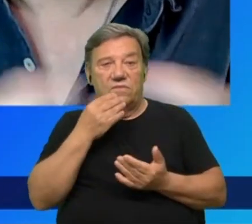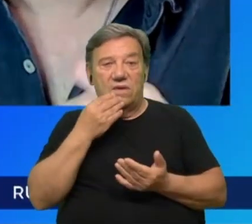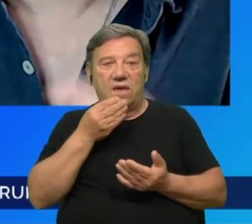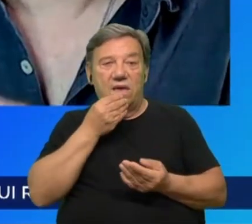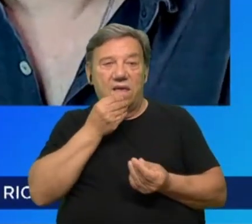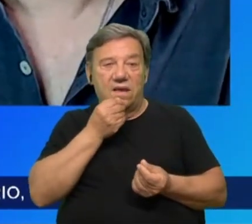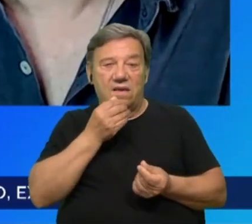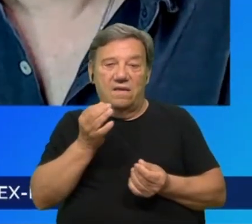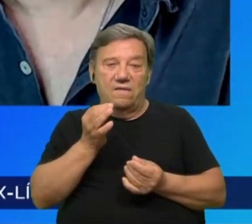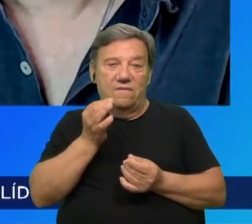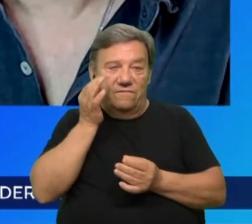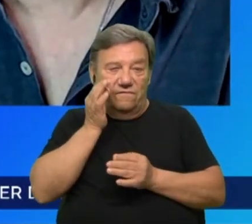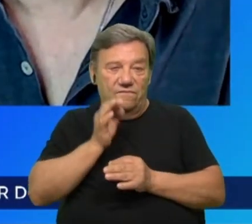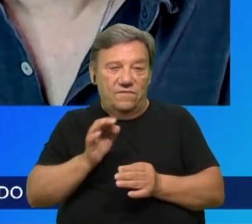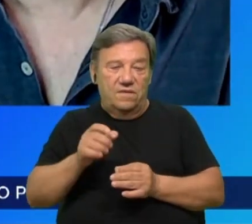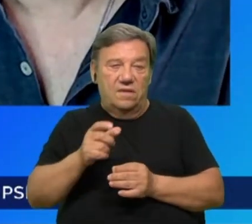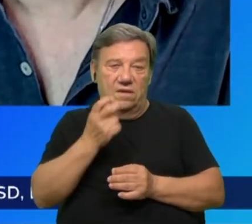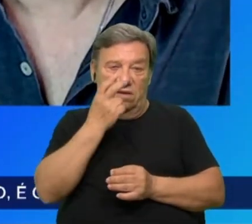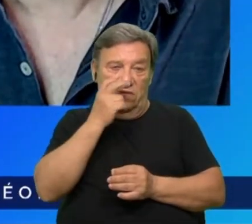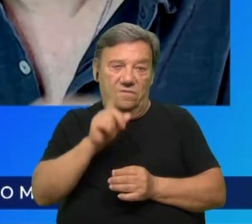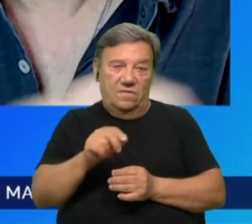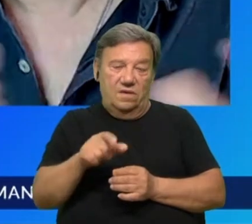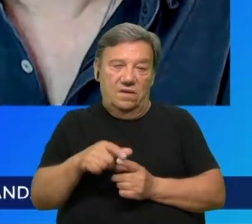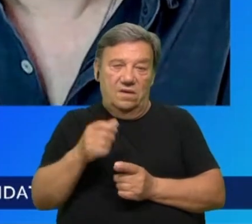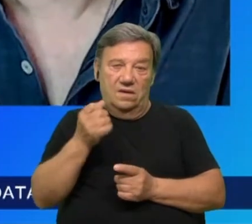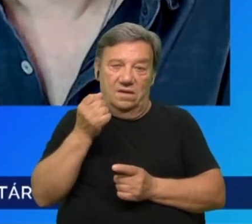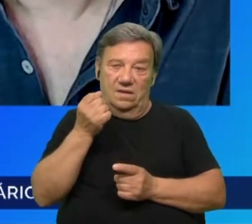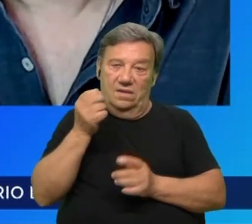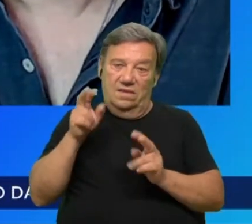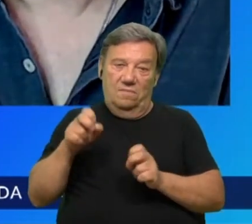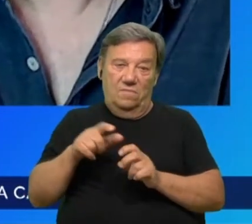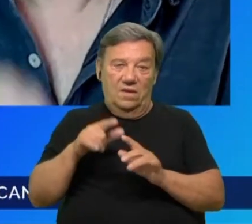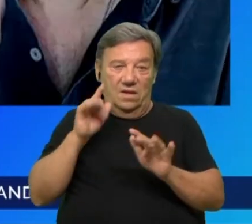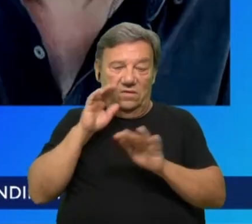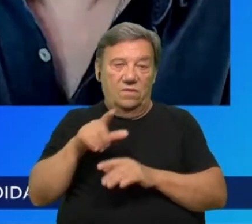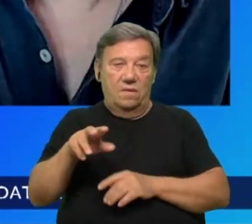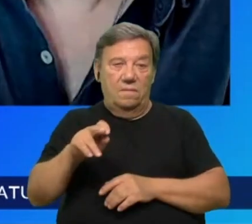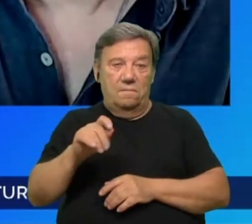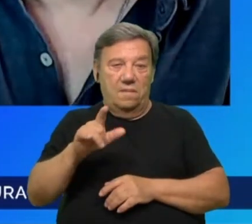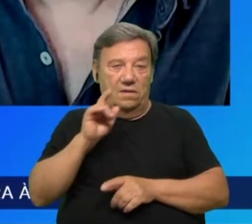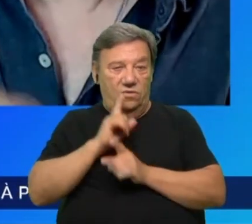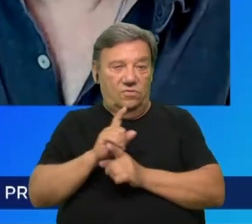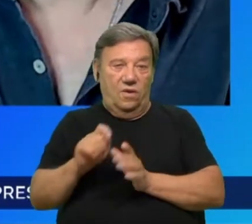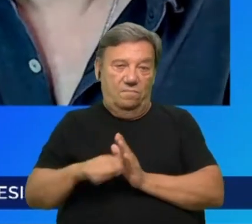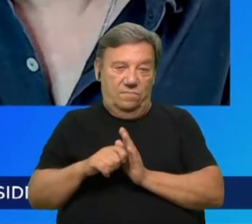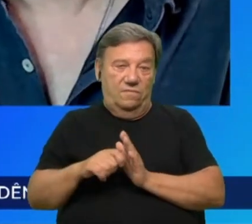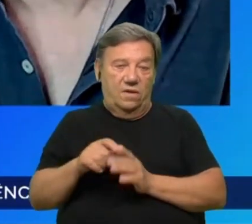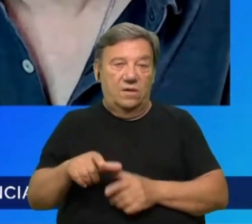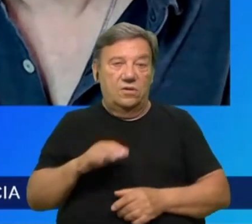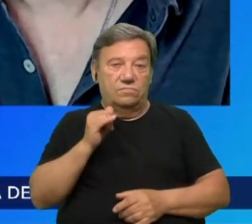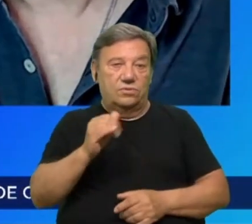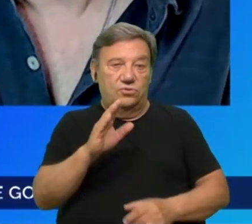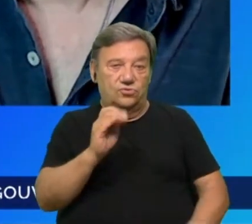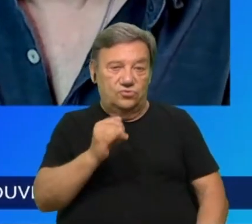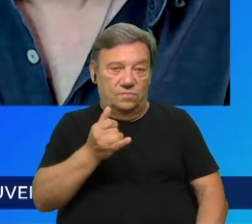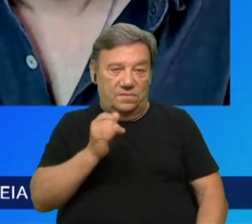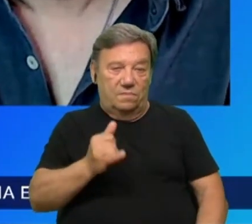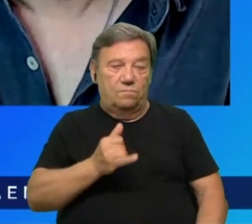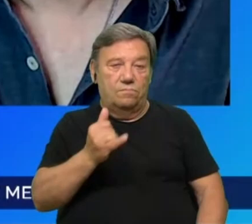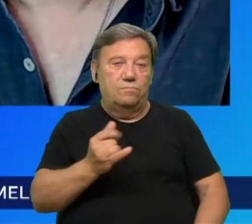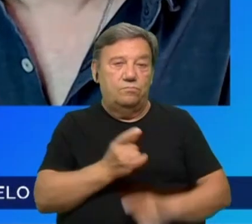fina. Não deixa de ser curioso termos este tipo de ilusões em Marte. Marte continua a ser um provocador. Exato. Agora Júpiter. Porquê